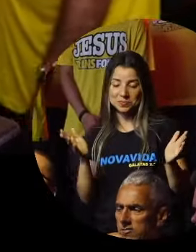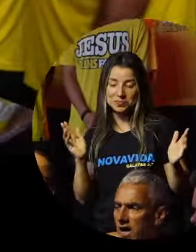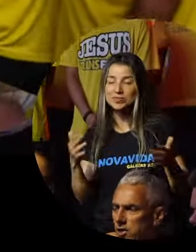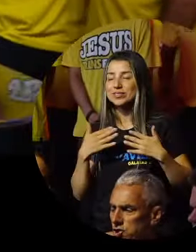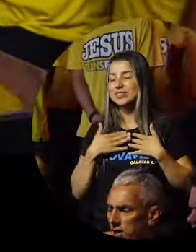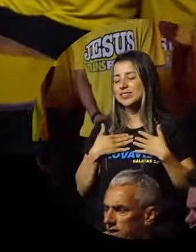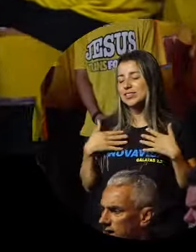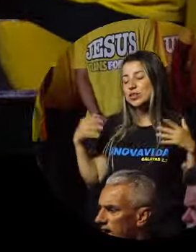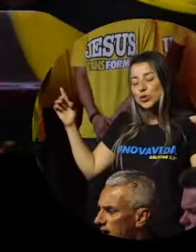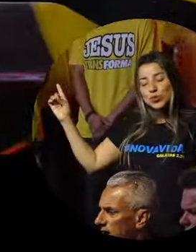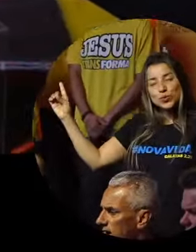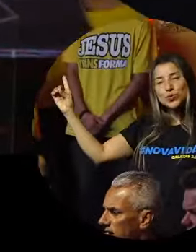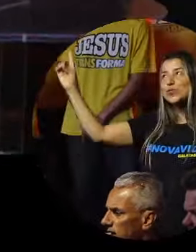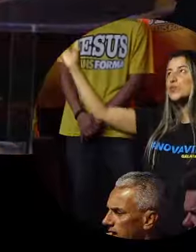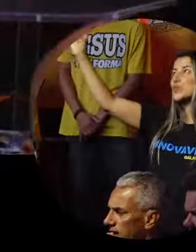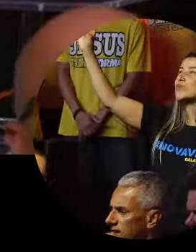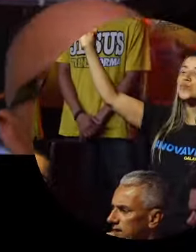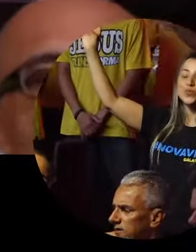posso me achegar